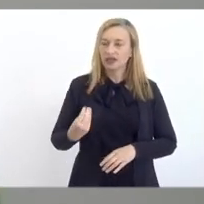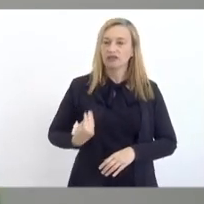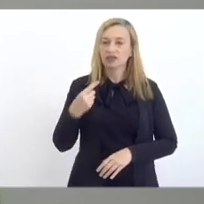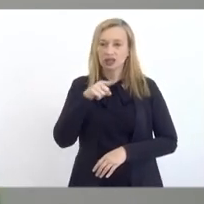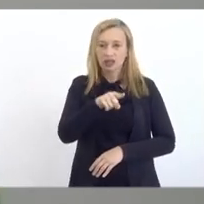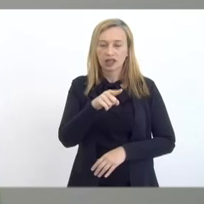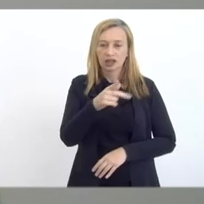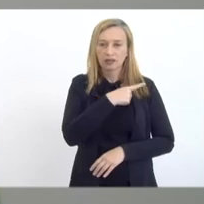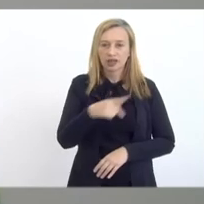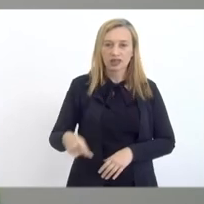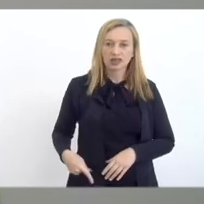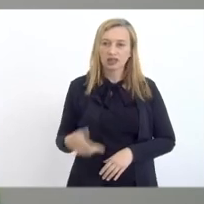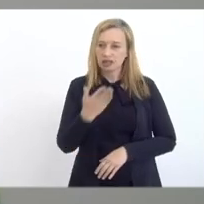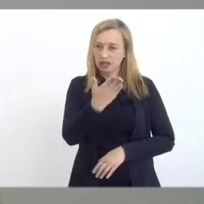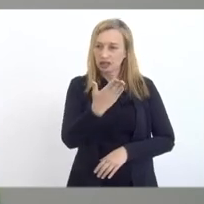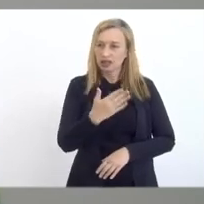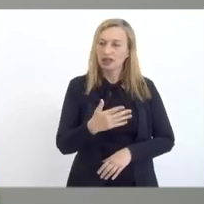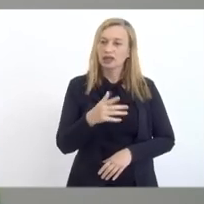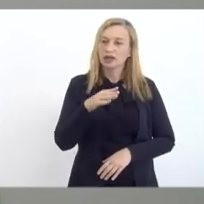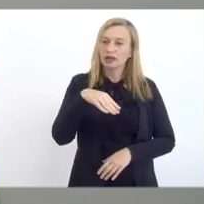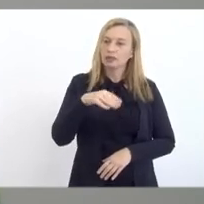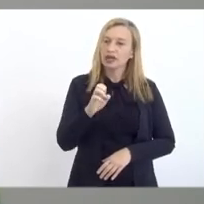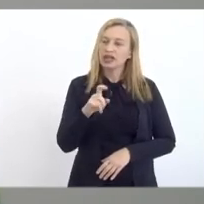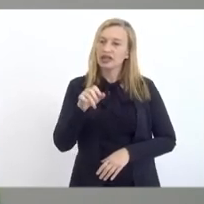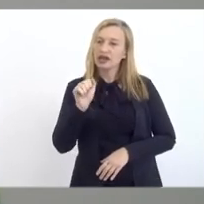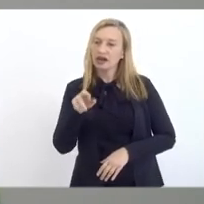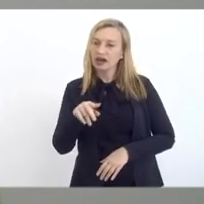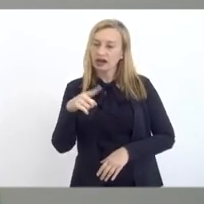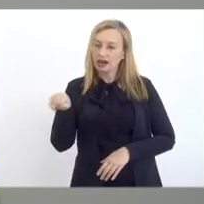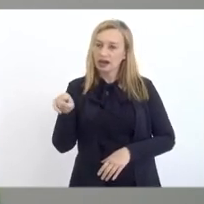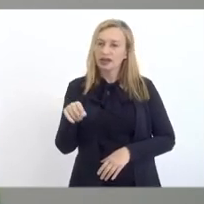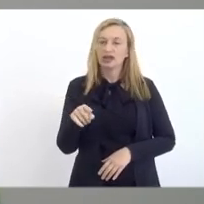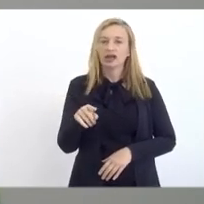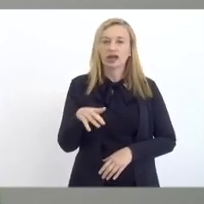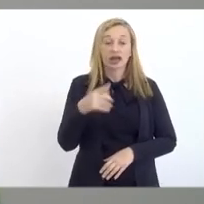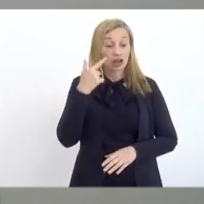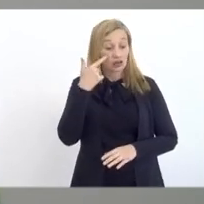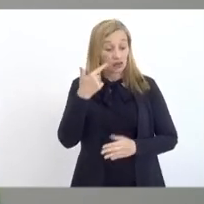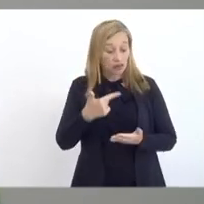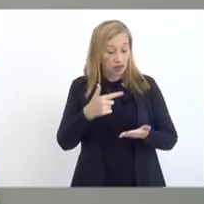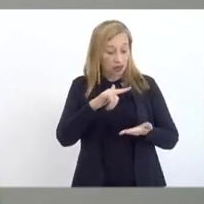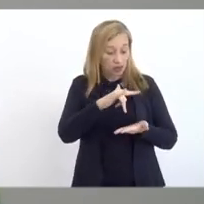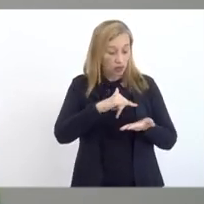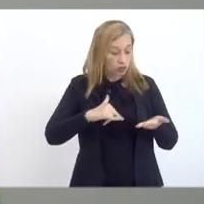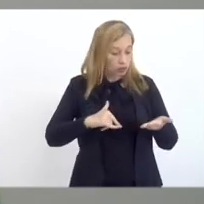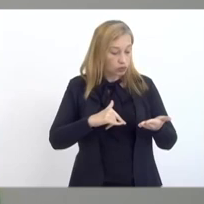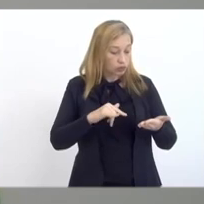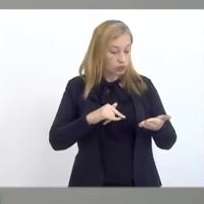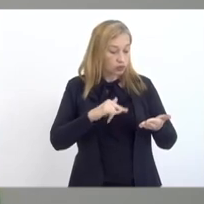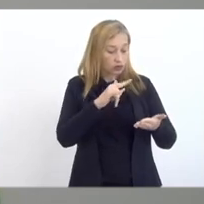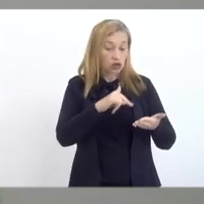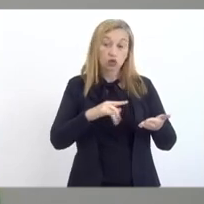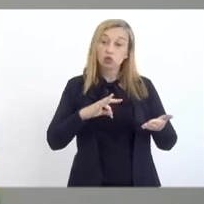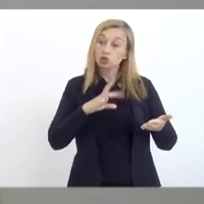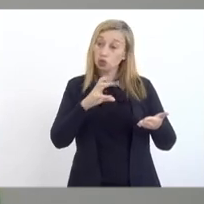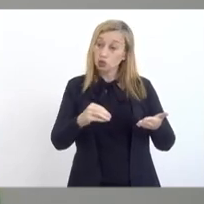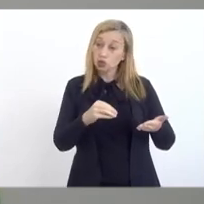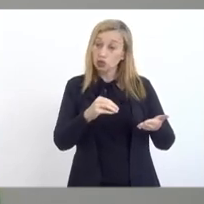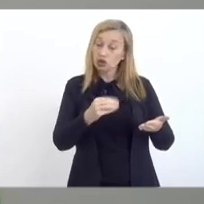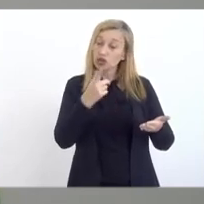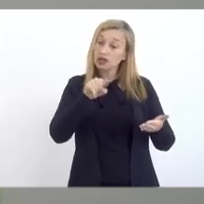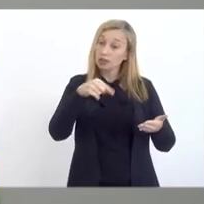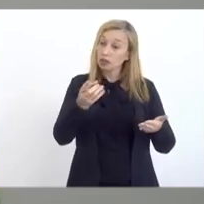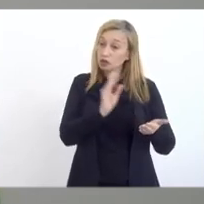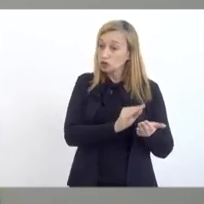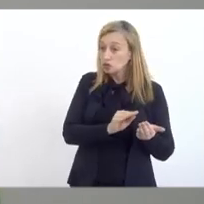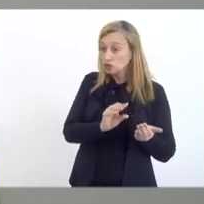a presidenta da Comissarf, né, Liliane. Ela toma ciência e assim a gente, então, incorpora, né, como